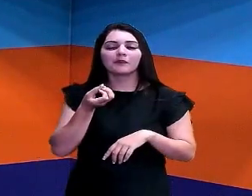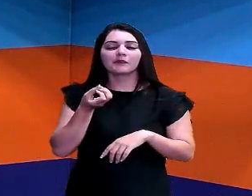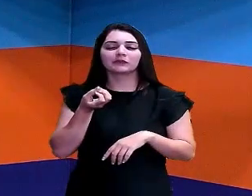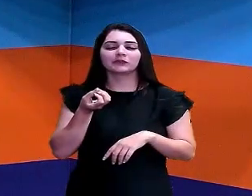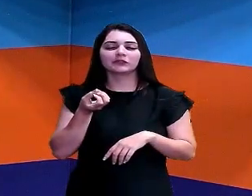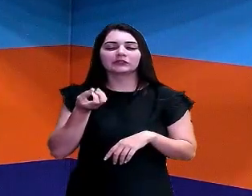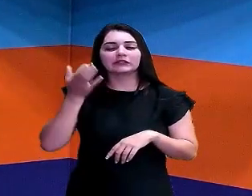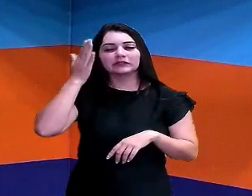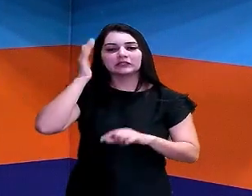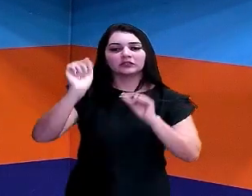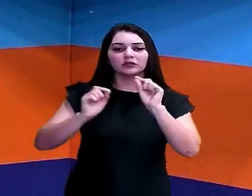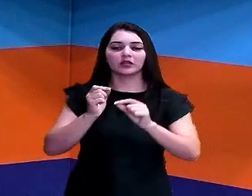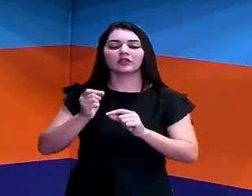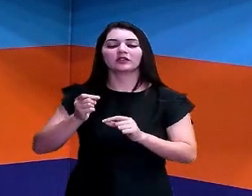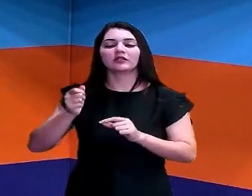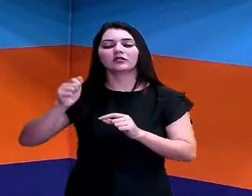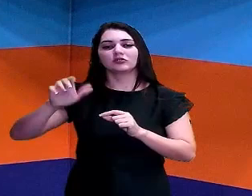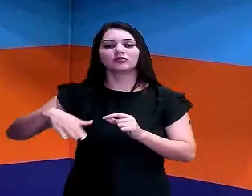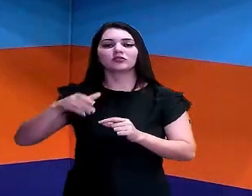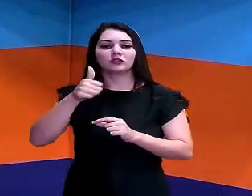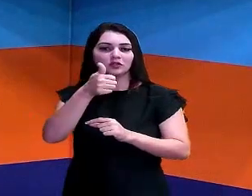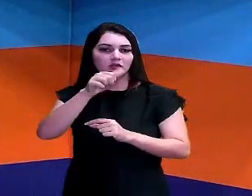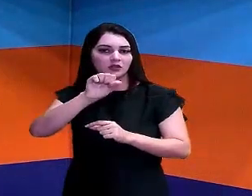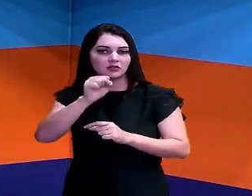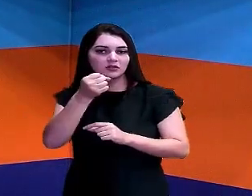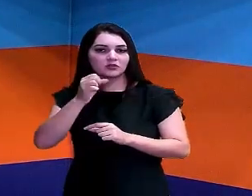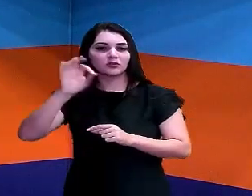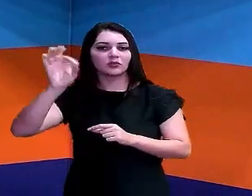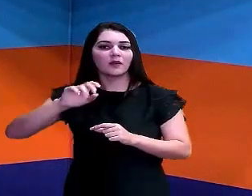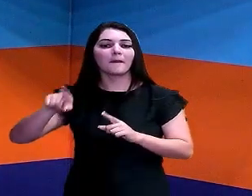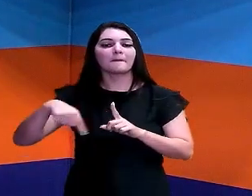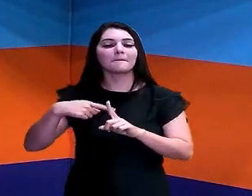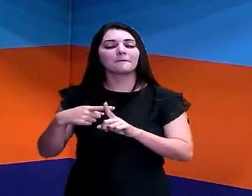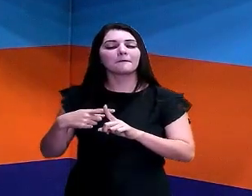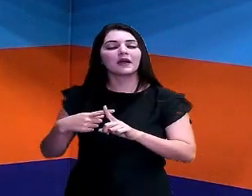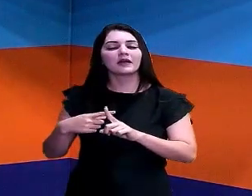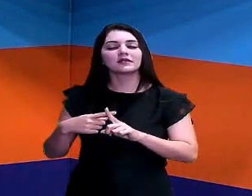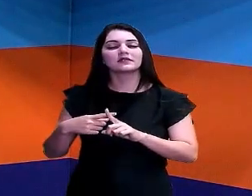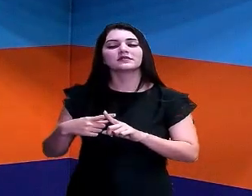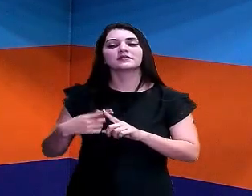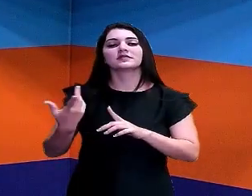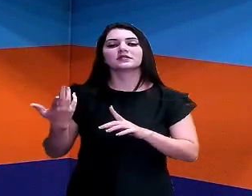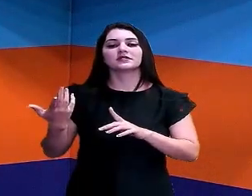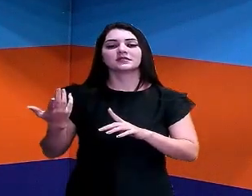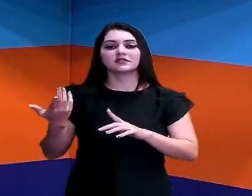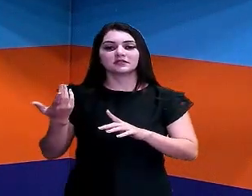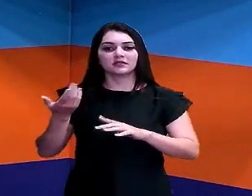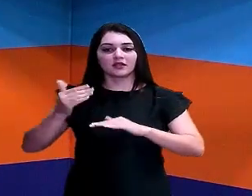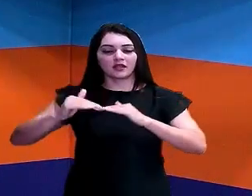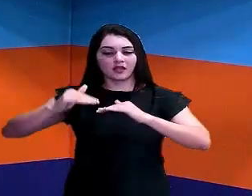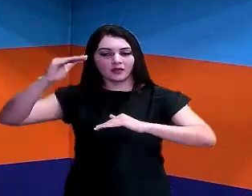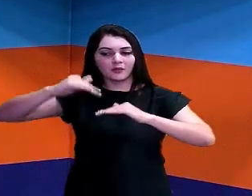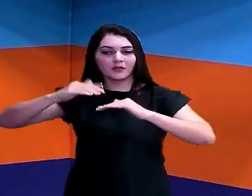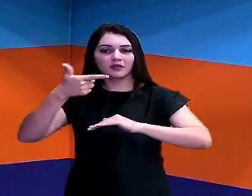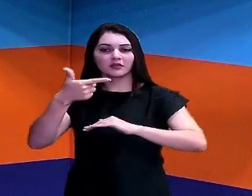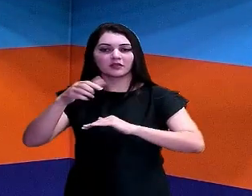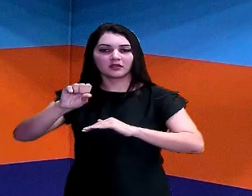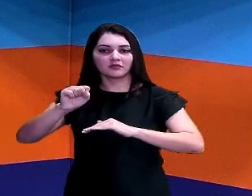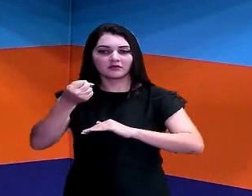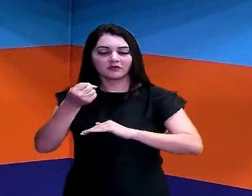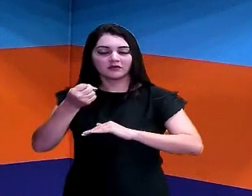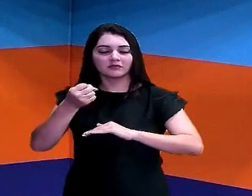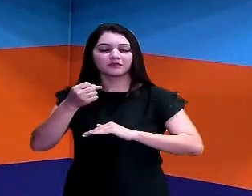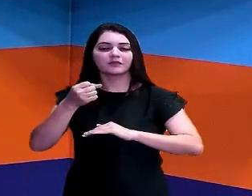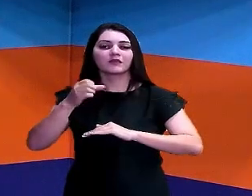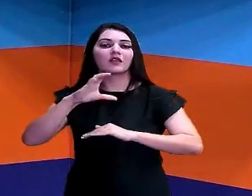de 18%, tá? Só que aí ele pede um aumento de 20% em cima desse valor que foi